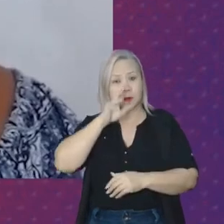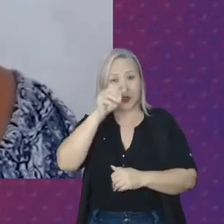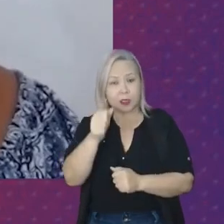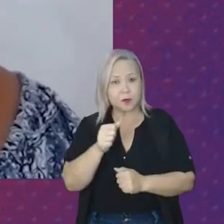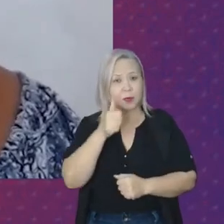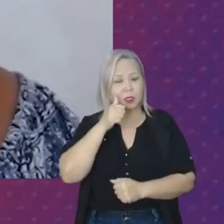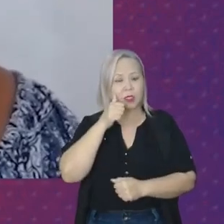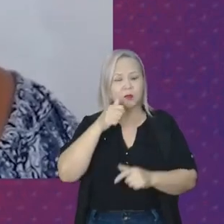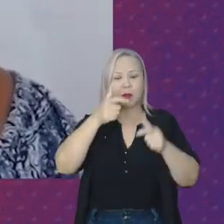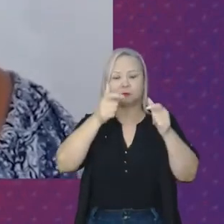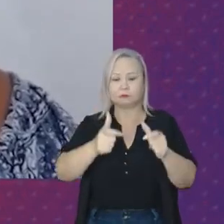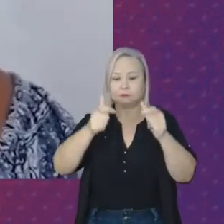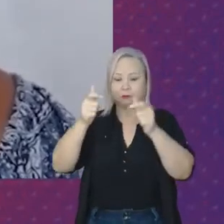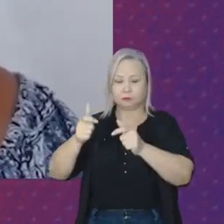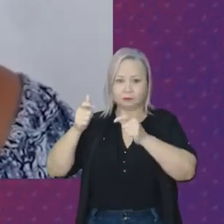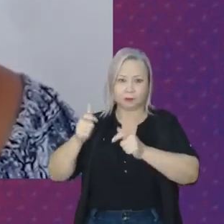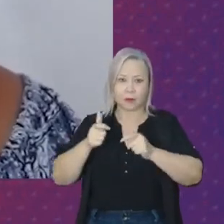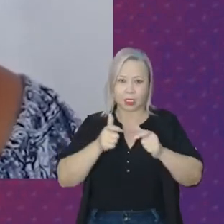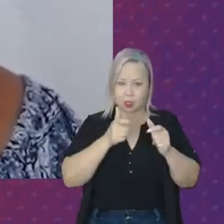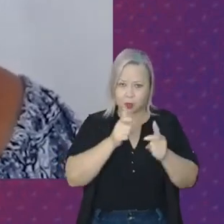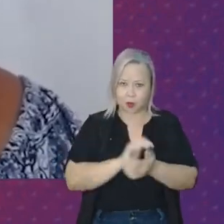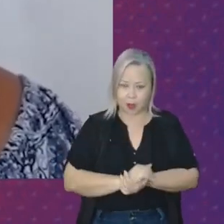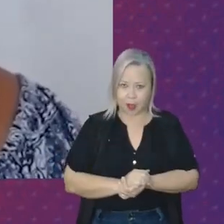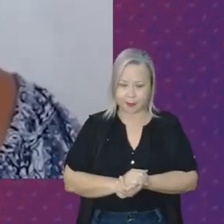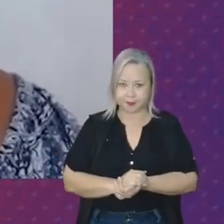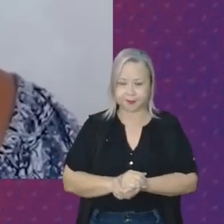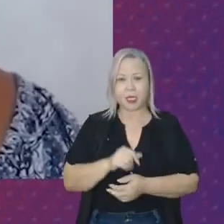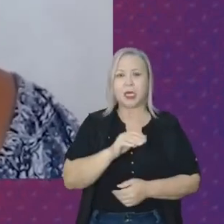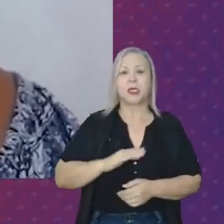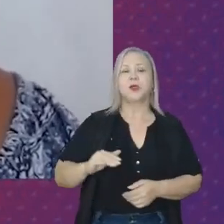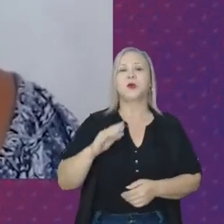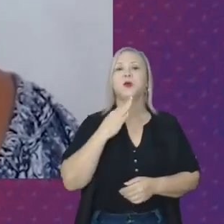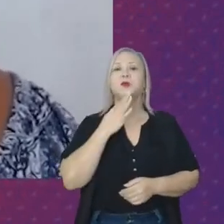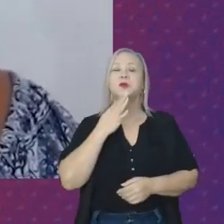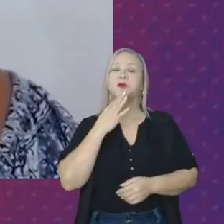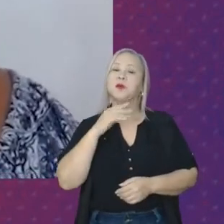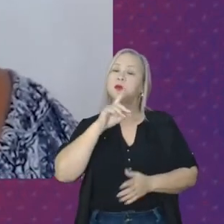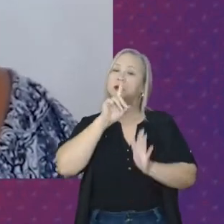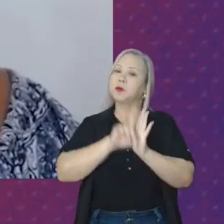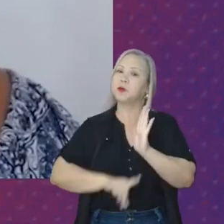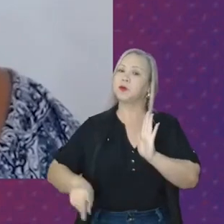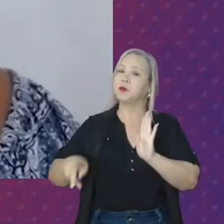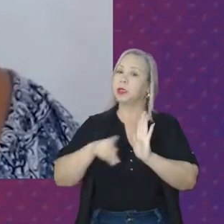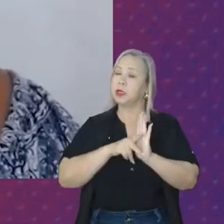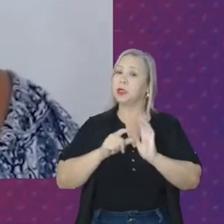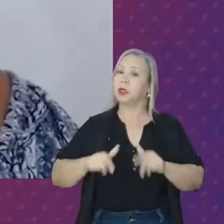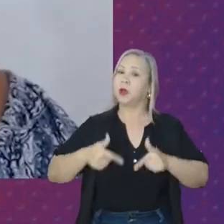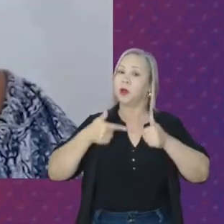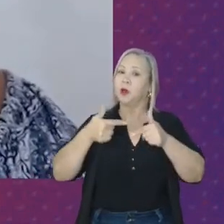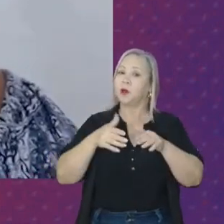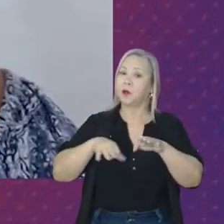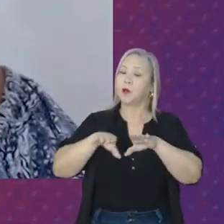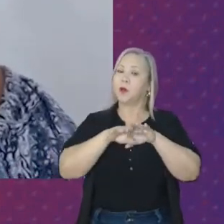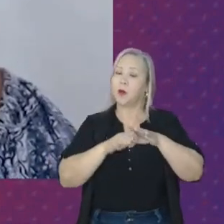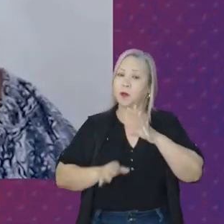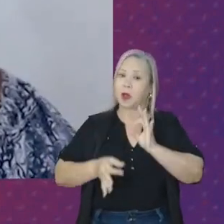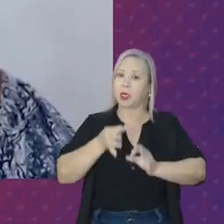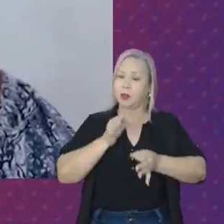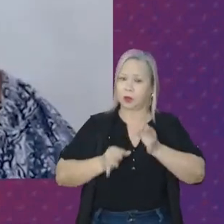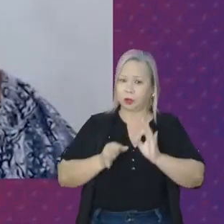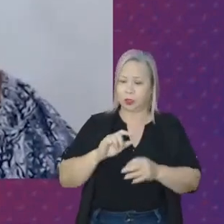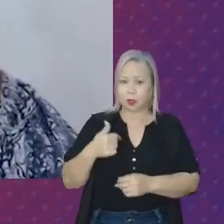mulheres nos seus territórios, né, para que todas conheçam os seus direitos e lutem por igualdade e justiça. A